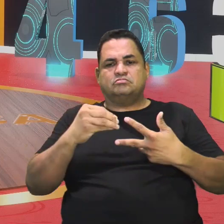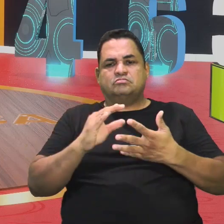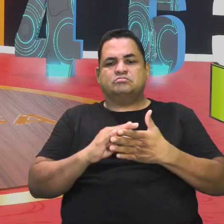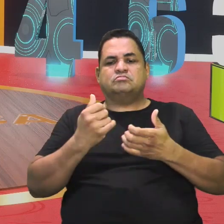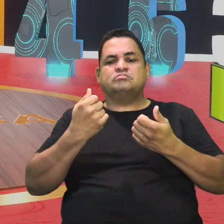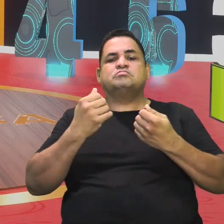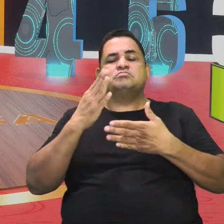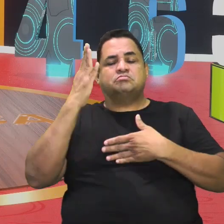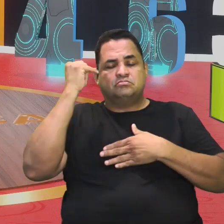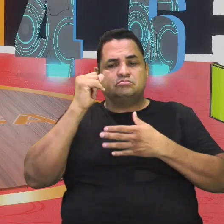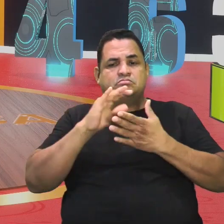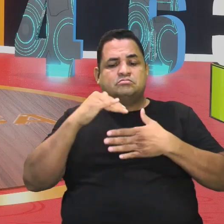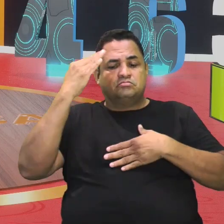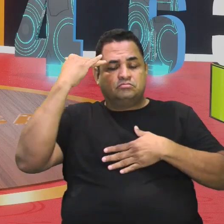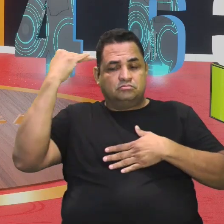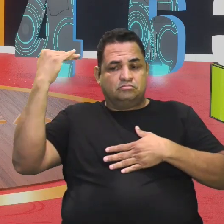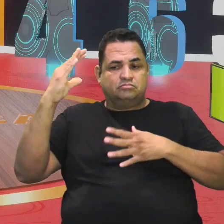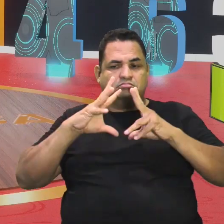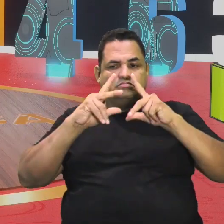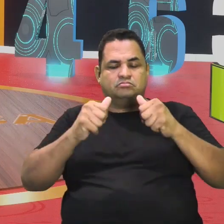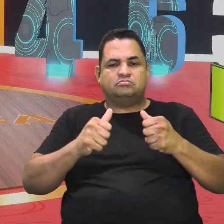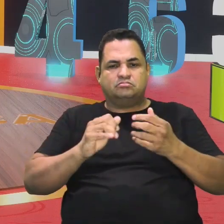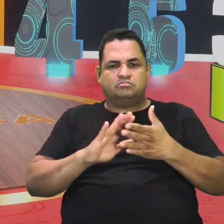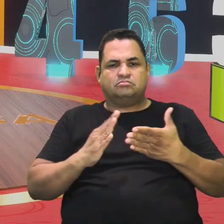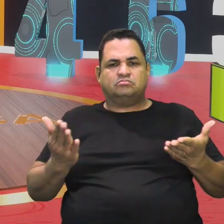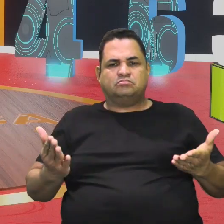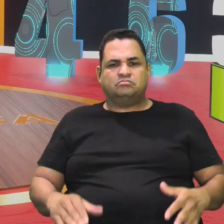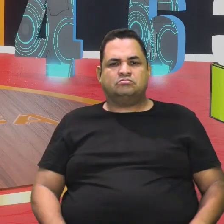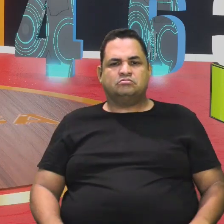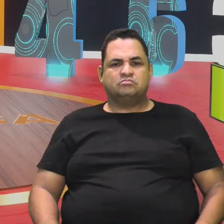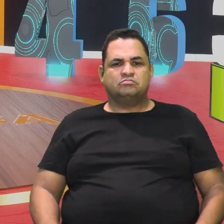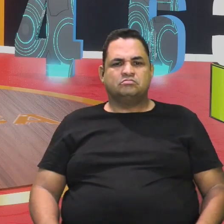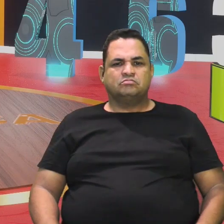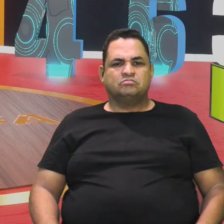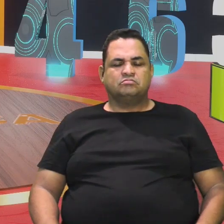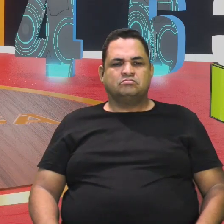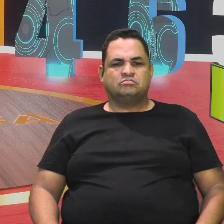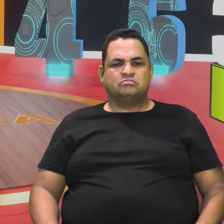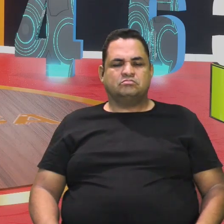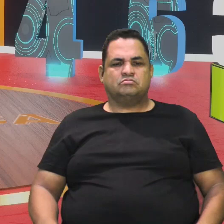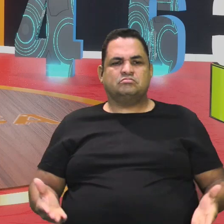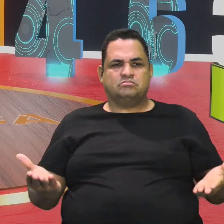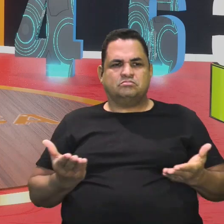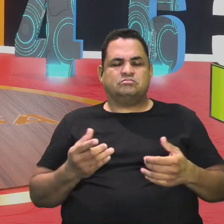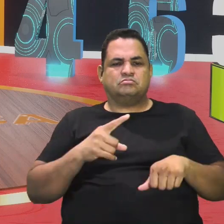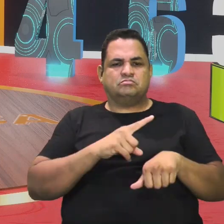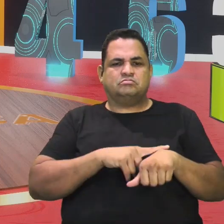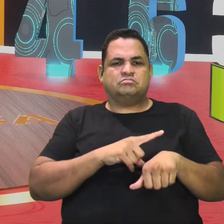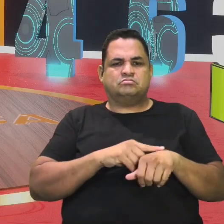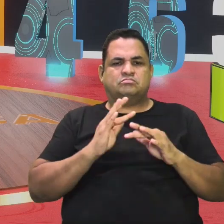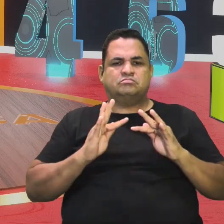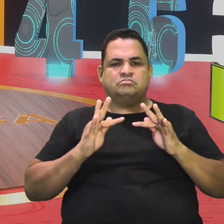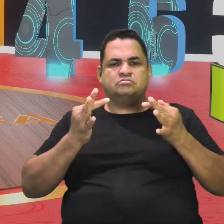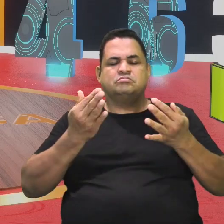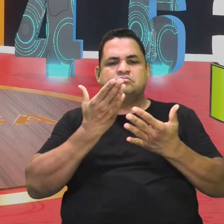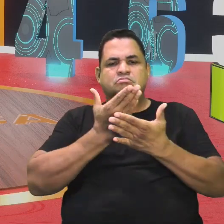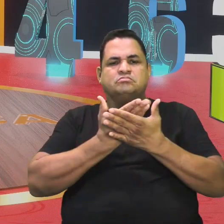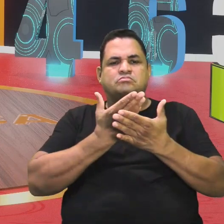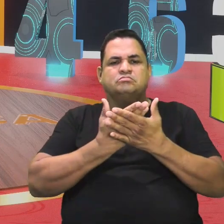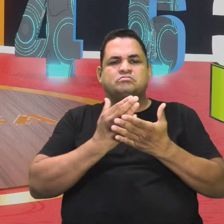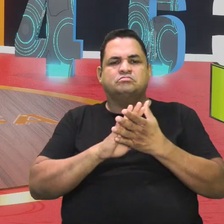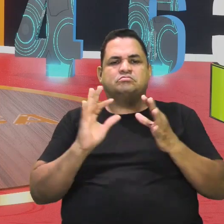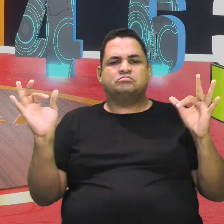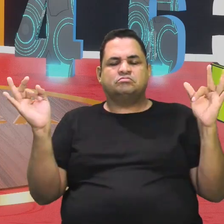ter certeza que vai ser sucesso total. E é isso que a gente espera de vocês, Com tá? certeza. Então, agora, né, estamos finalizando a nossa